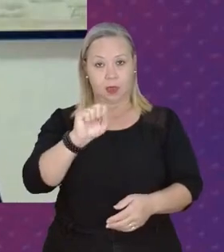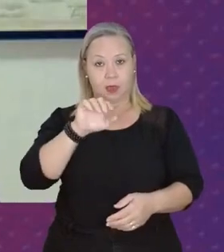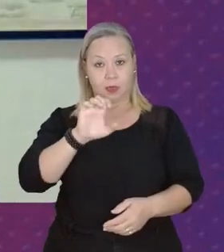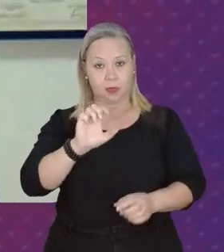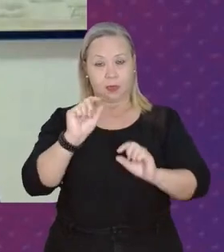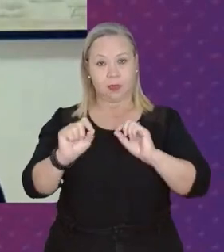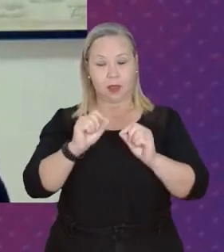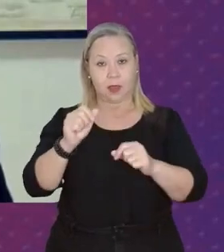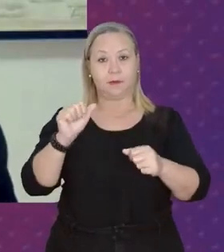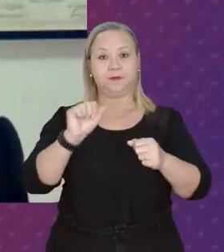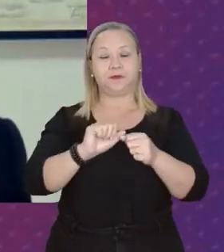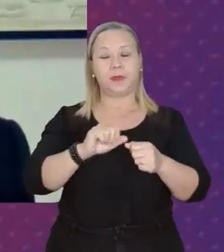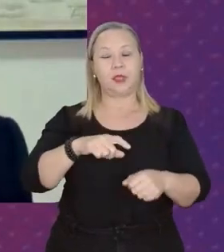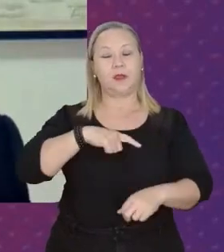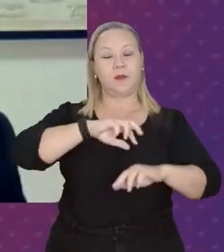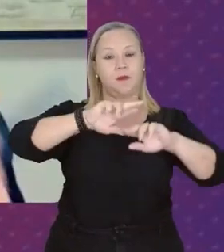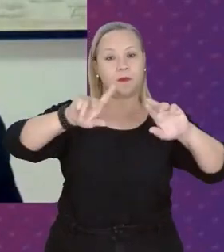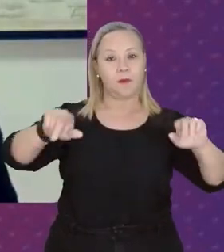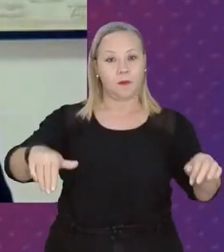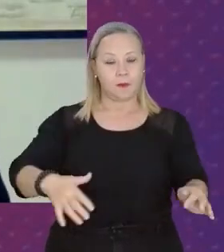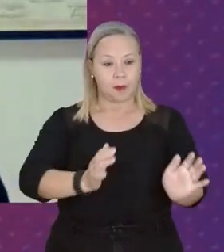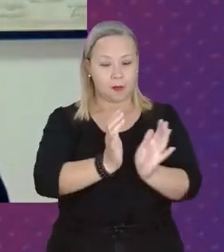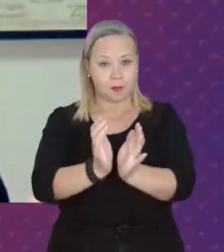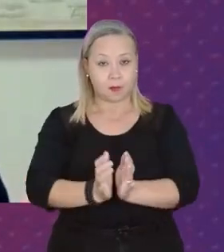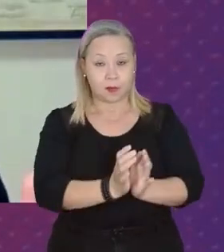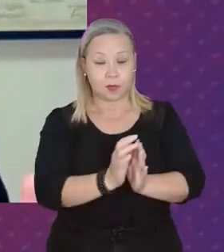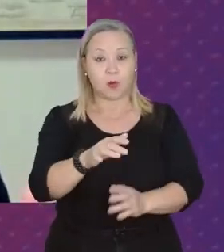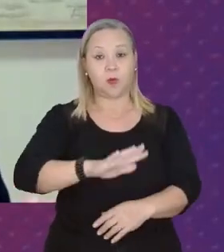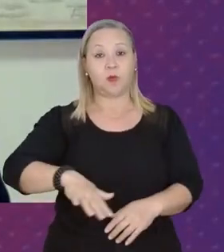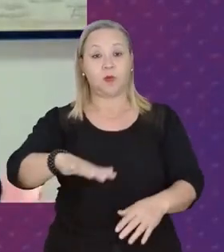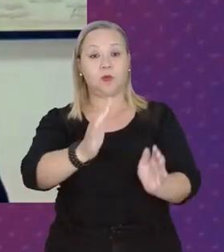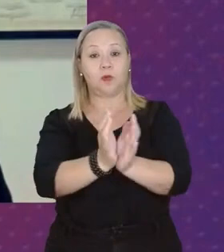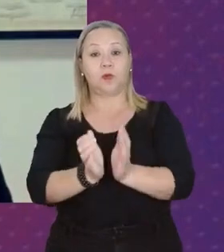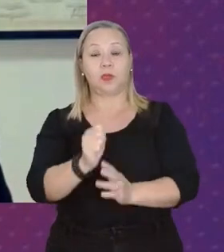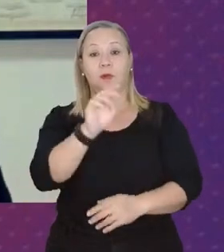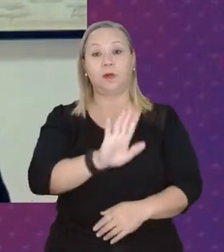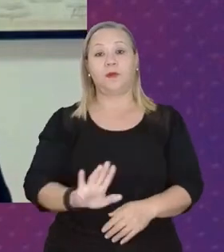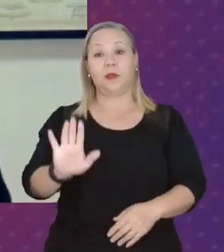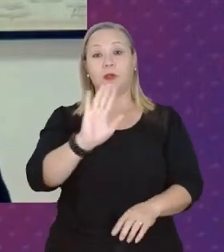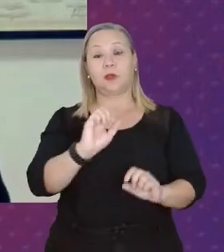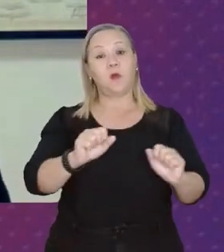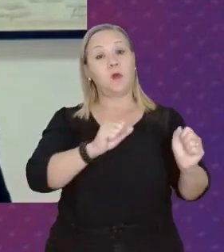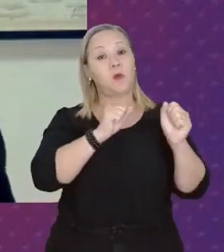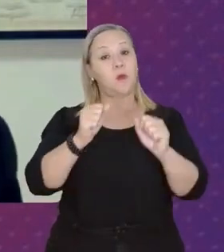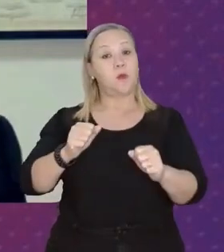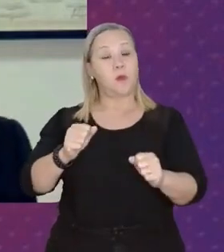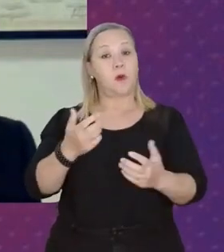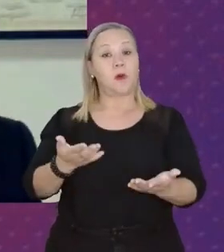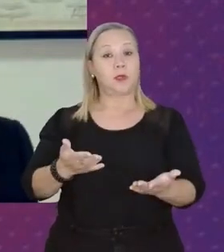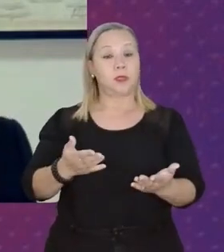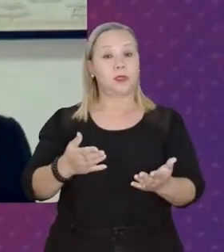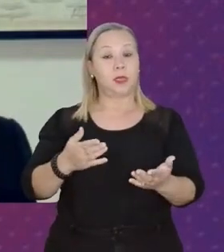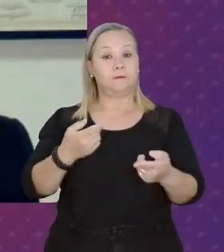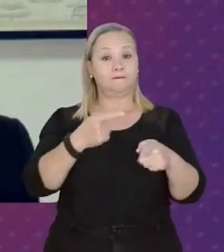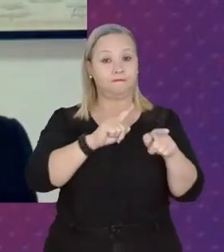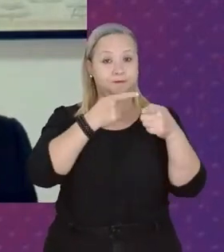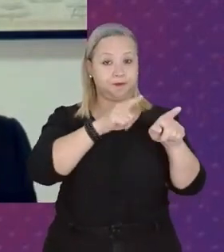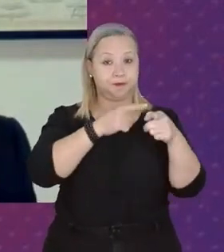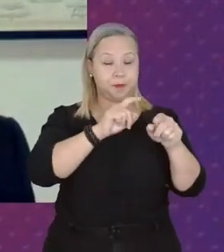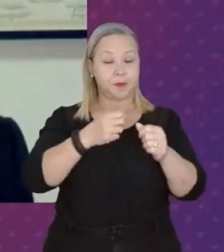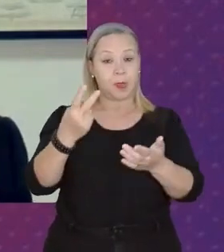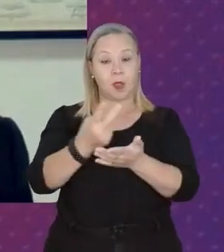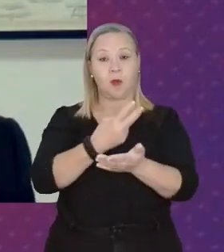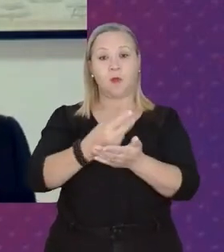aplicada às coligações, a gente vai entender que toda chapa de candidatos da federação pode vir a ser cassada. Então, por erro de um